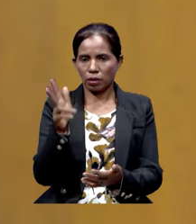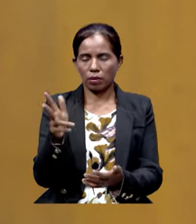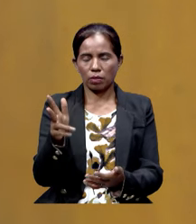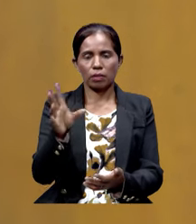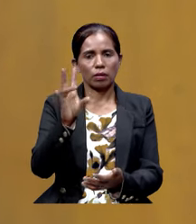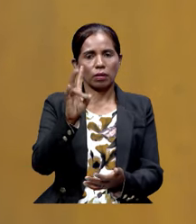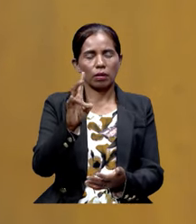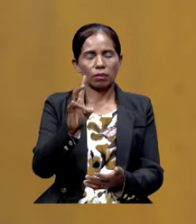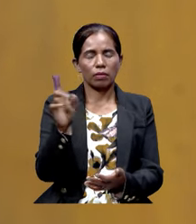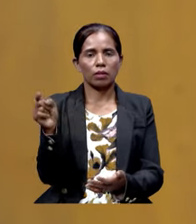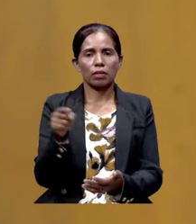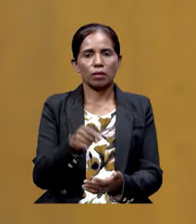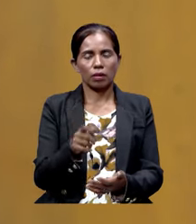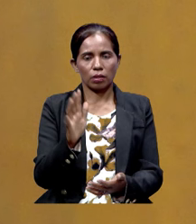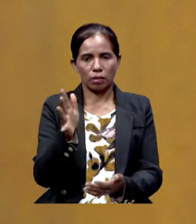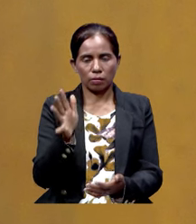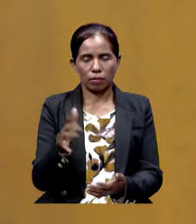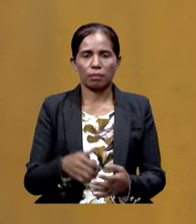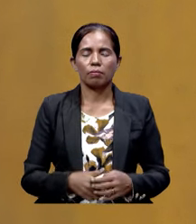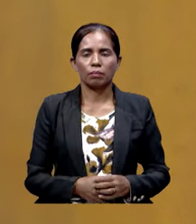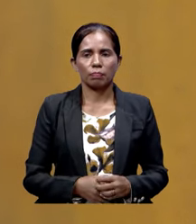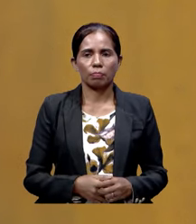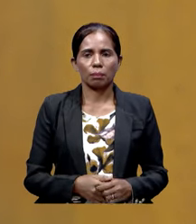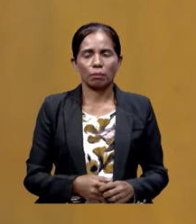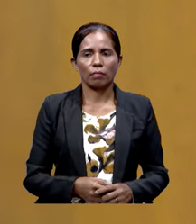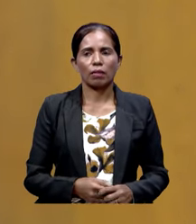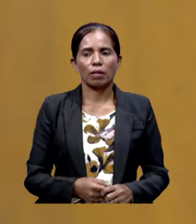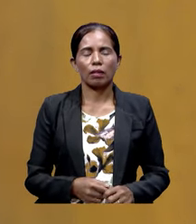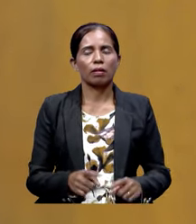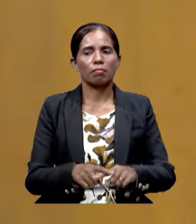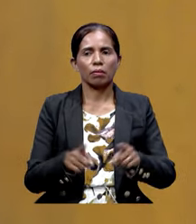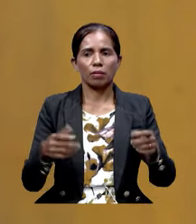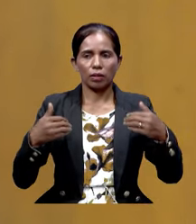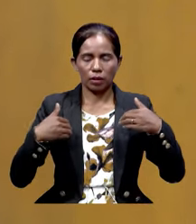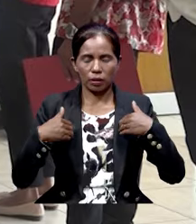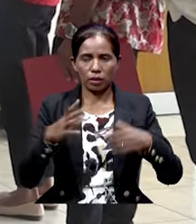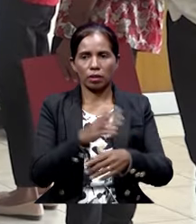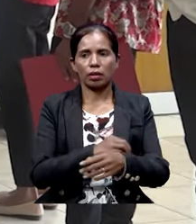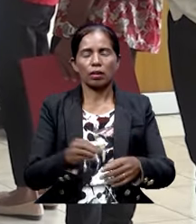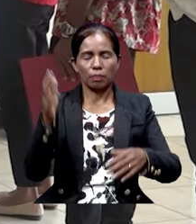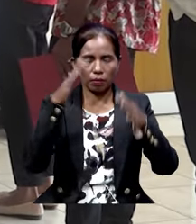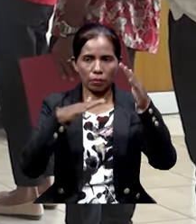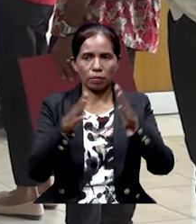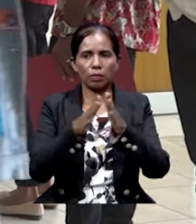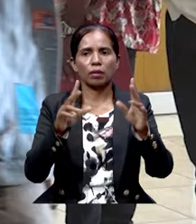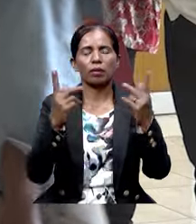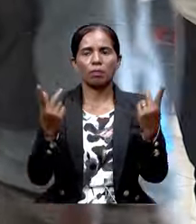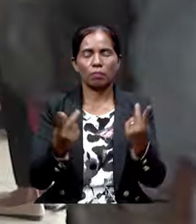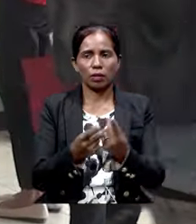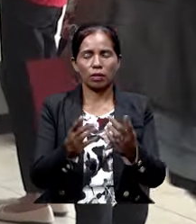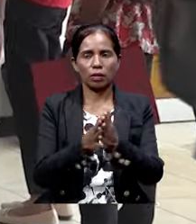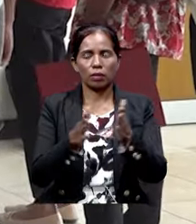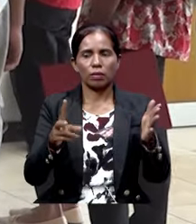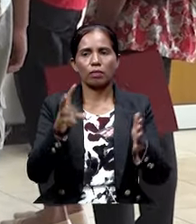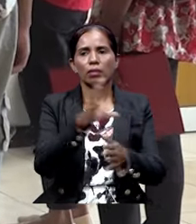recenhito centavo lima nolo. Mas bem, moço desentendimento entre a empresa